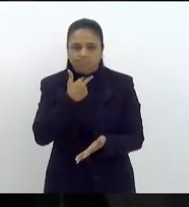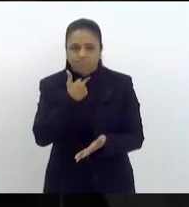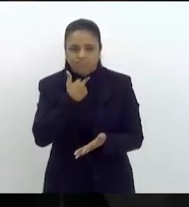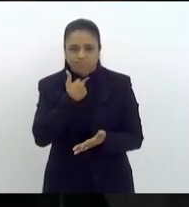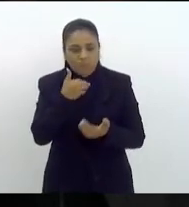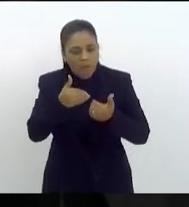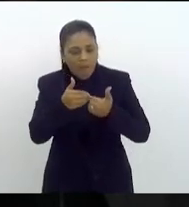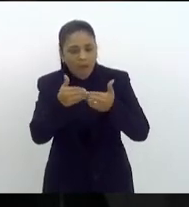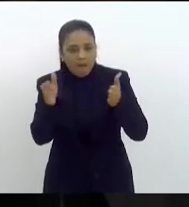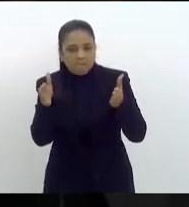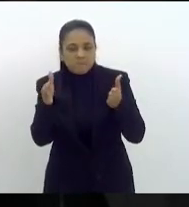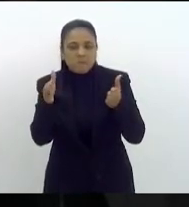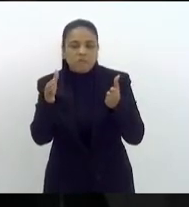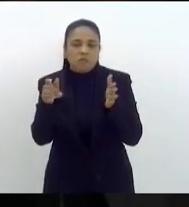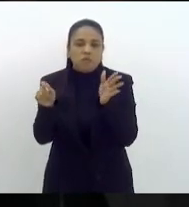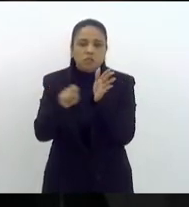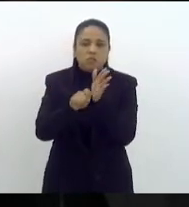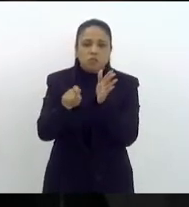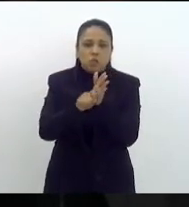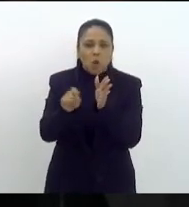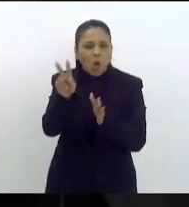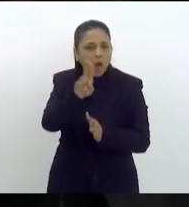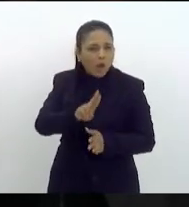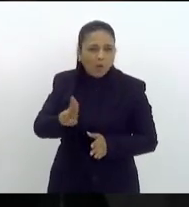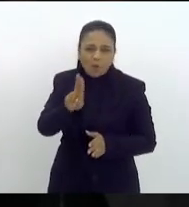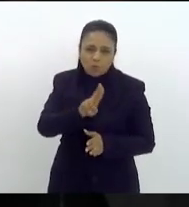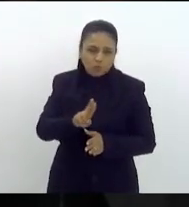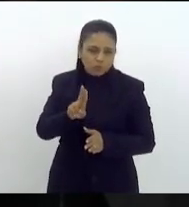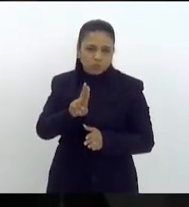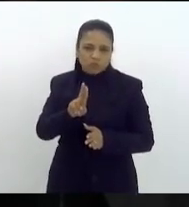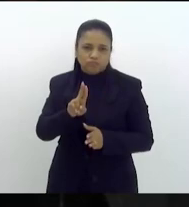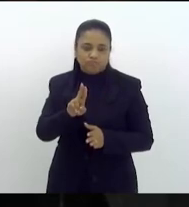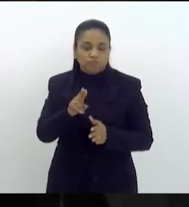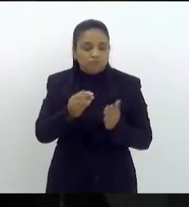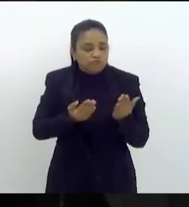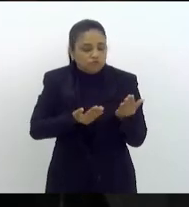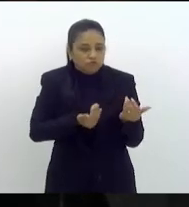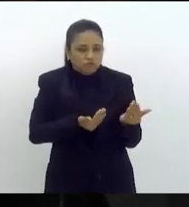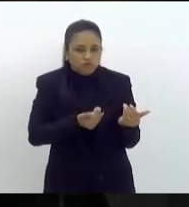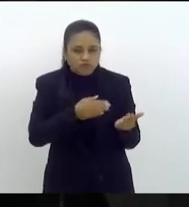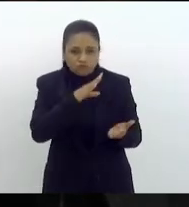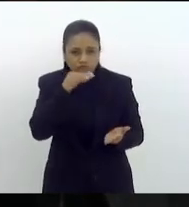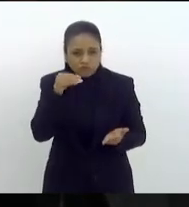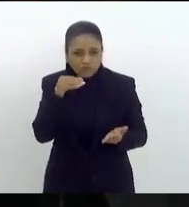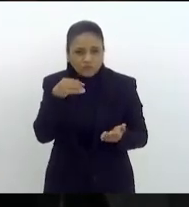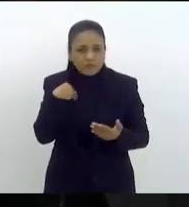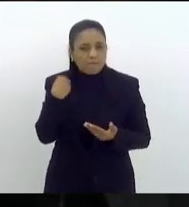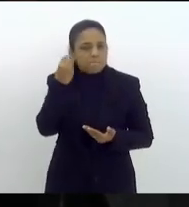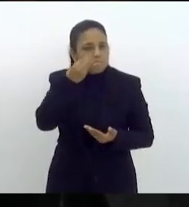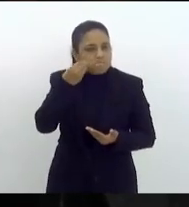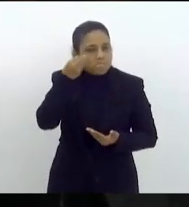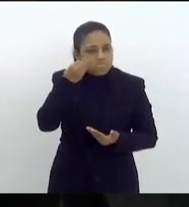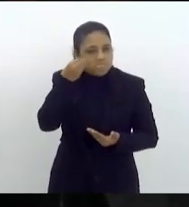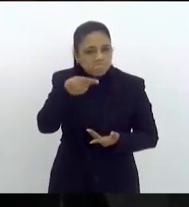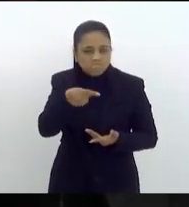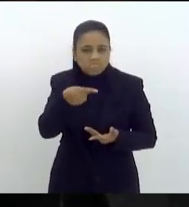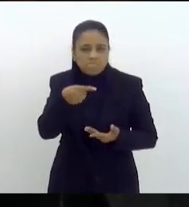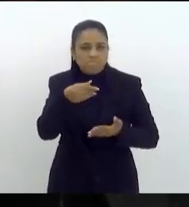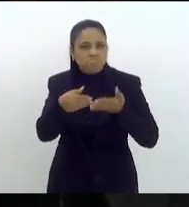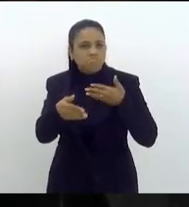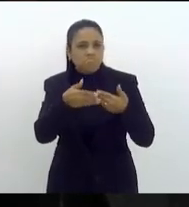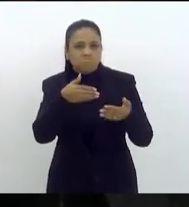para o consumo de Outras Drogas que abre a porta para que jovens possam experimentar sobre que forma seja